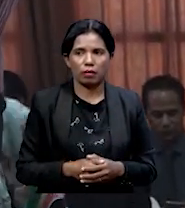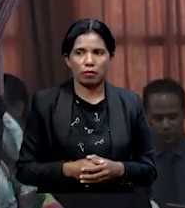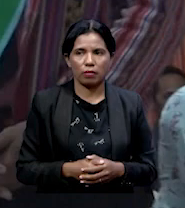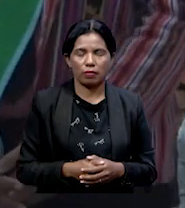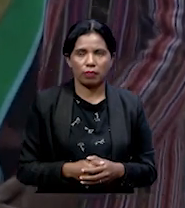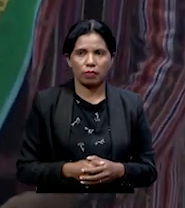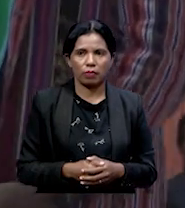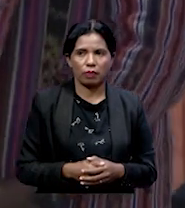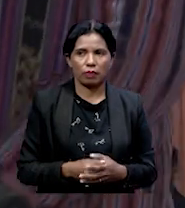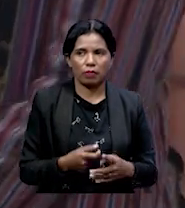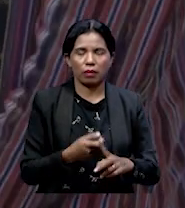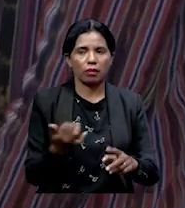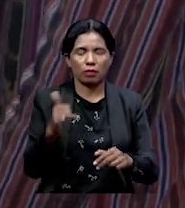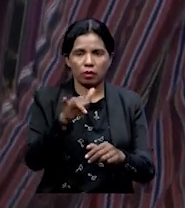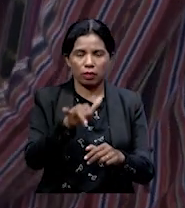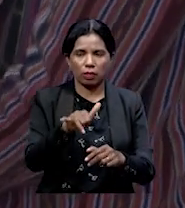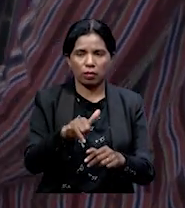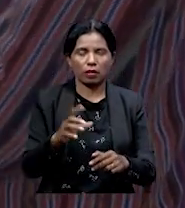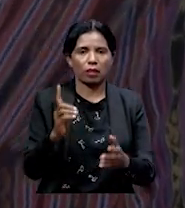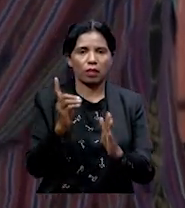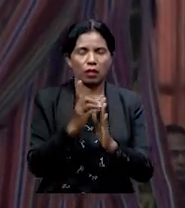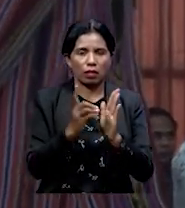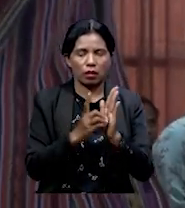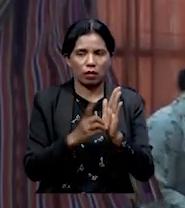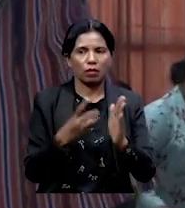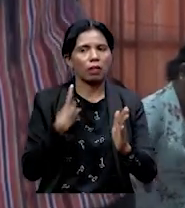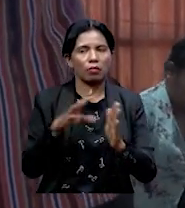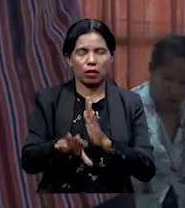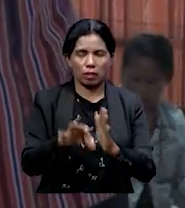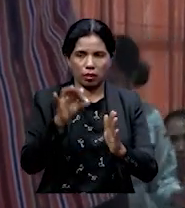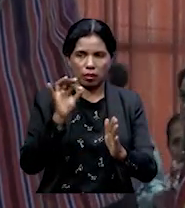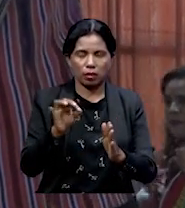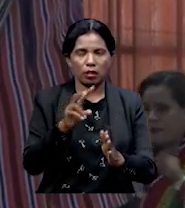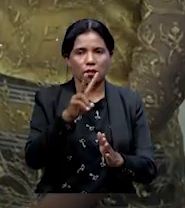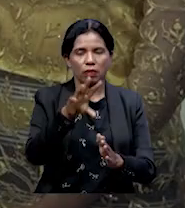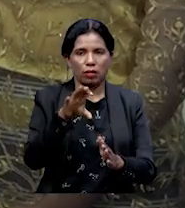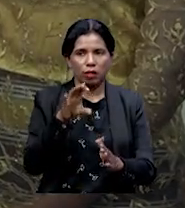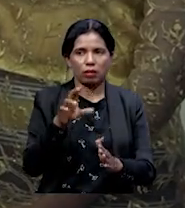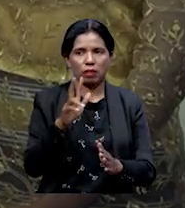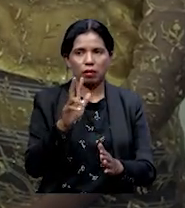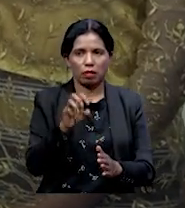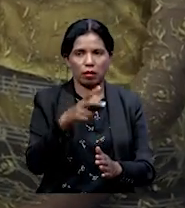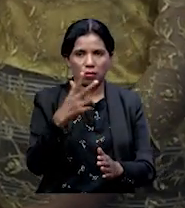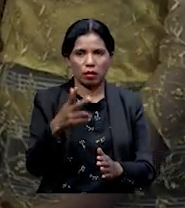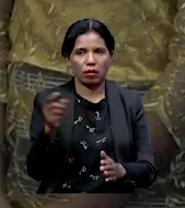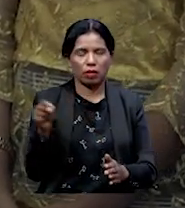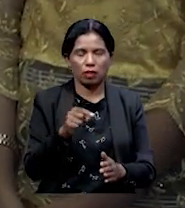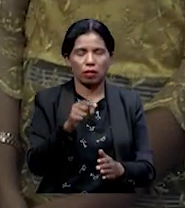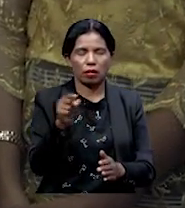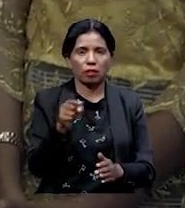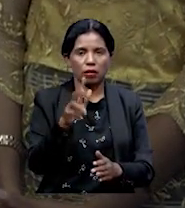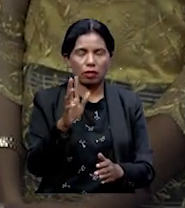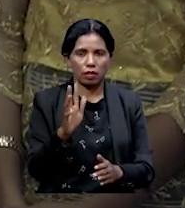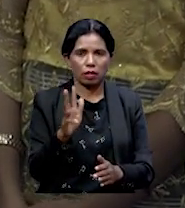usi sira nebe ma dadus nebe ma kami heta usi atus tolu sanul resin tolu ne quase 45% ma que estão no